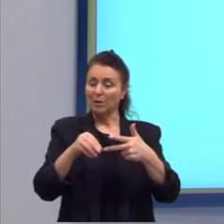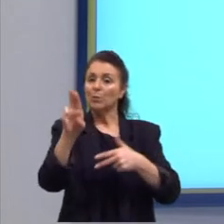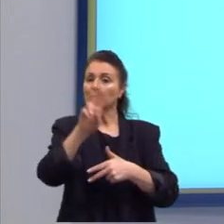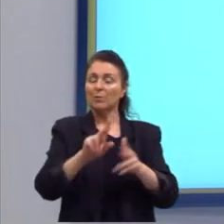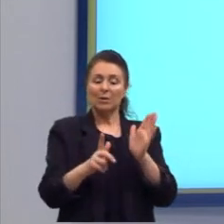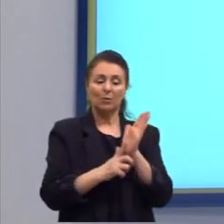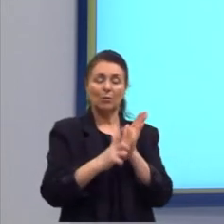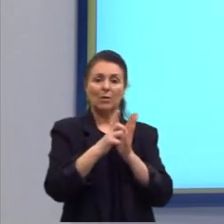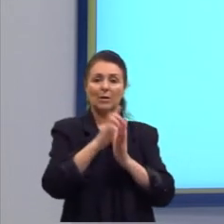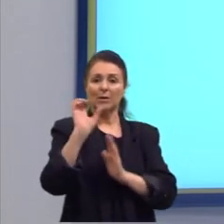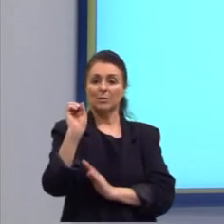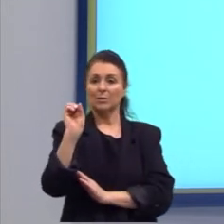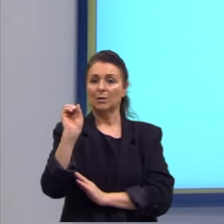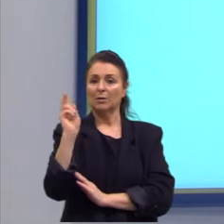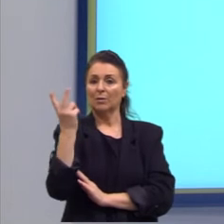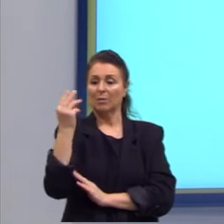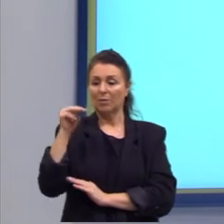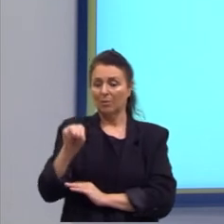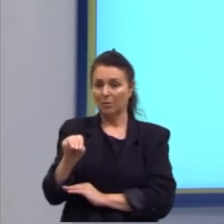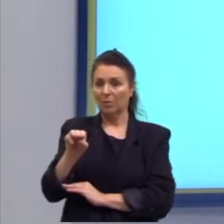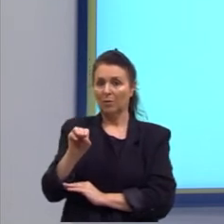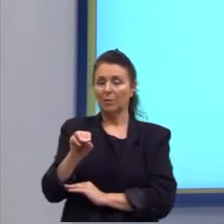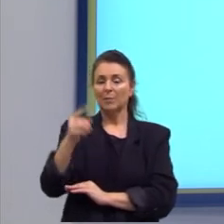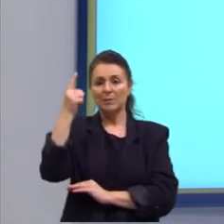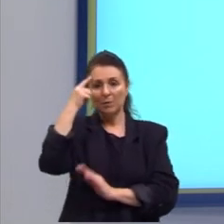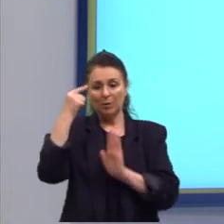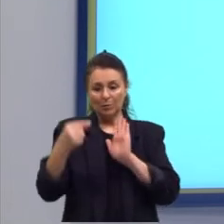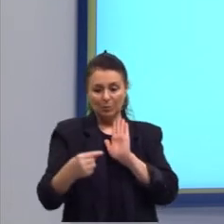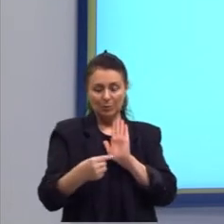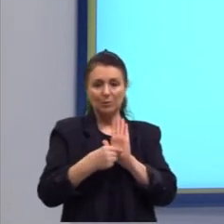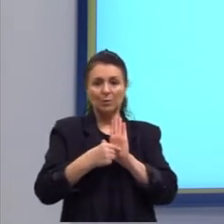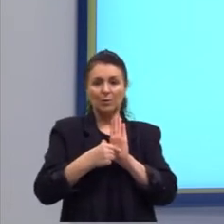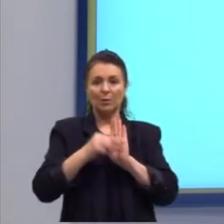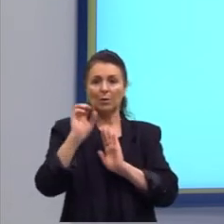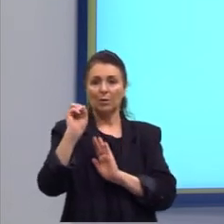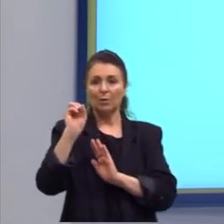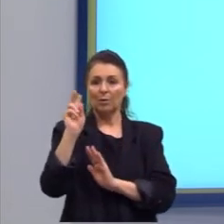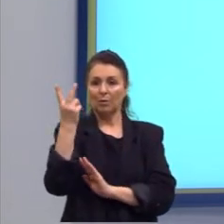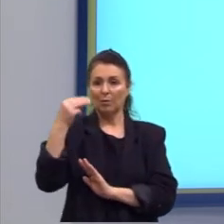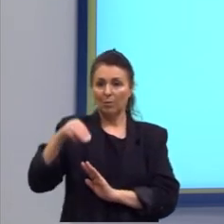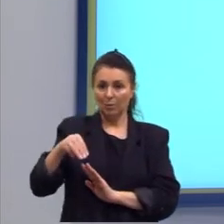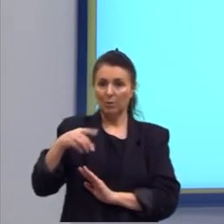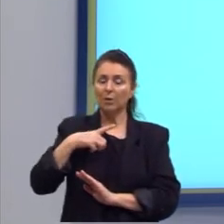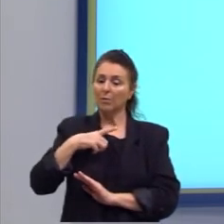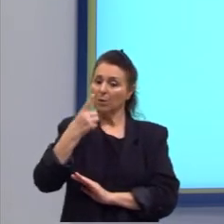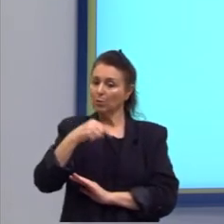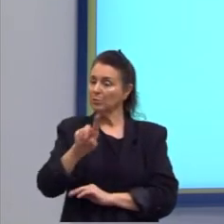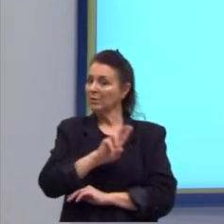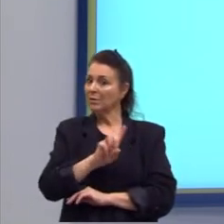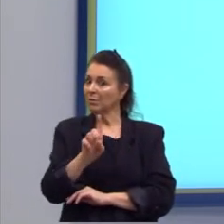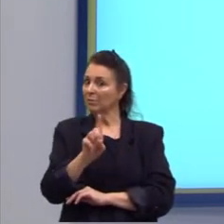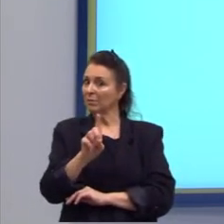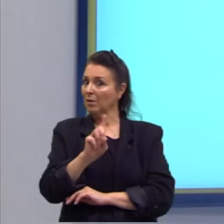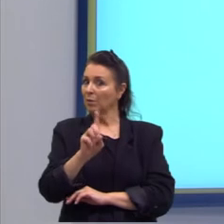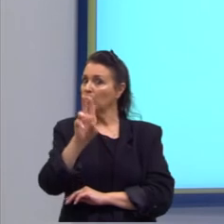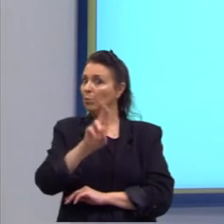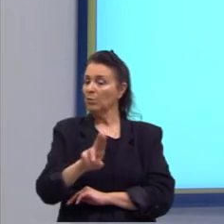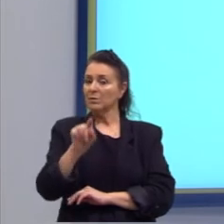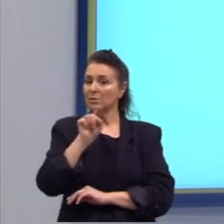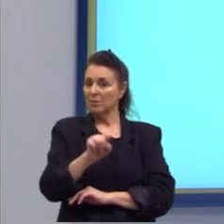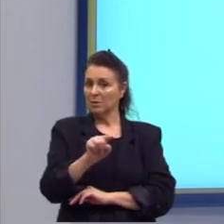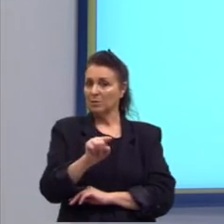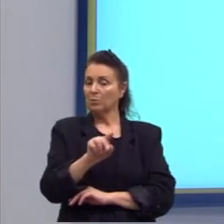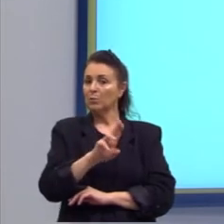ontem tão importante pelo menos vocês saberem O que é um resistor ôhmico também existe né os só que daí não obedecem essa lei aqui